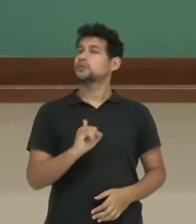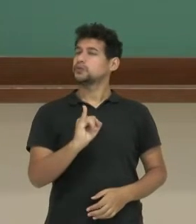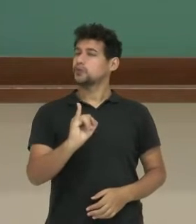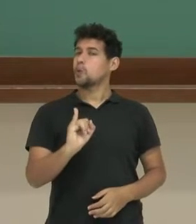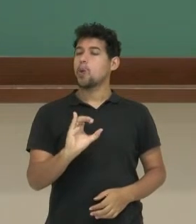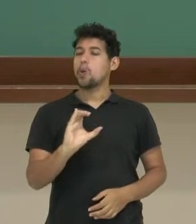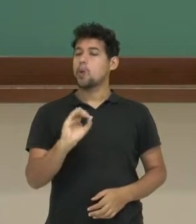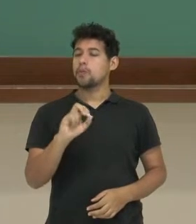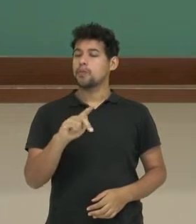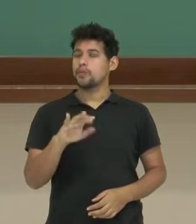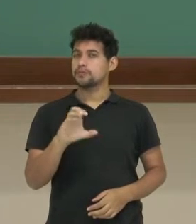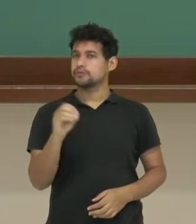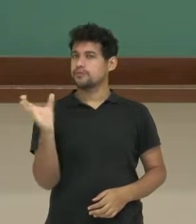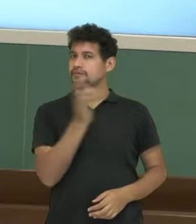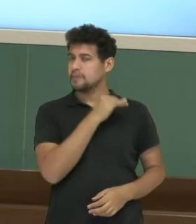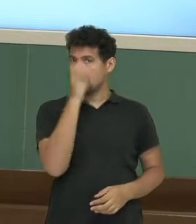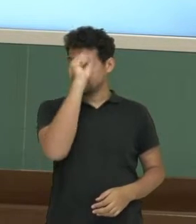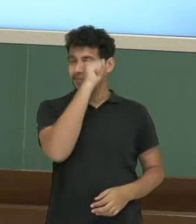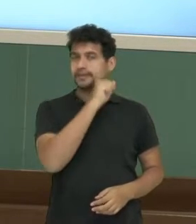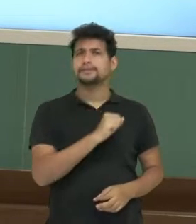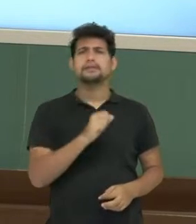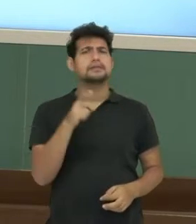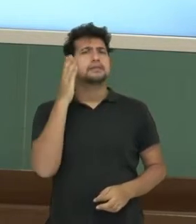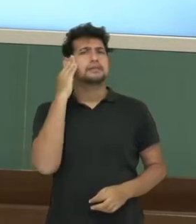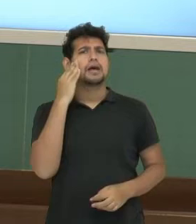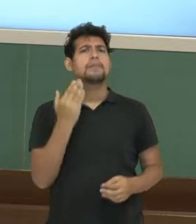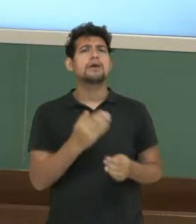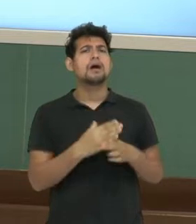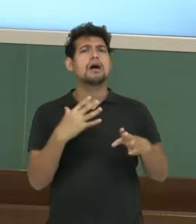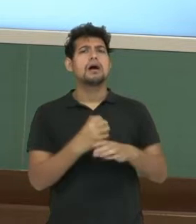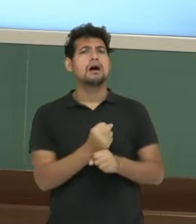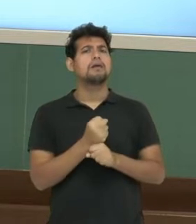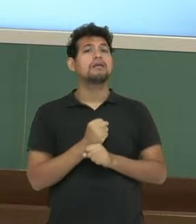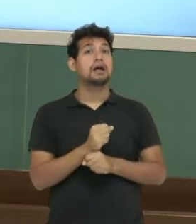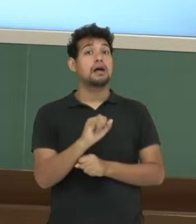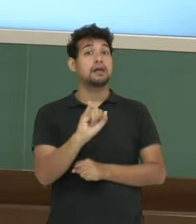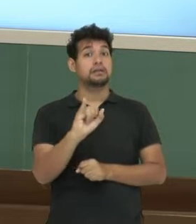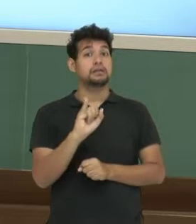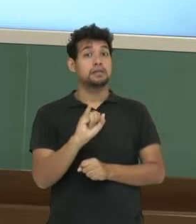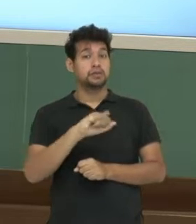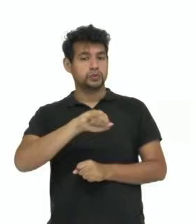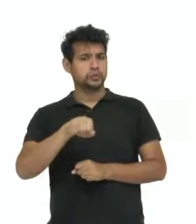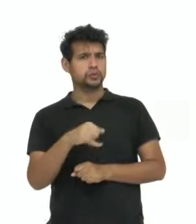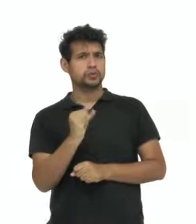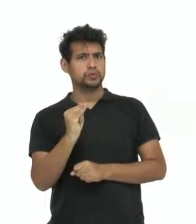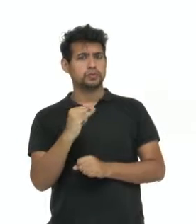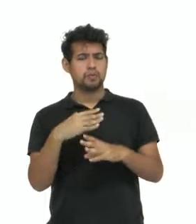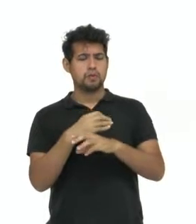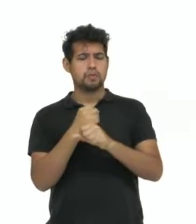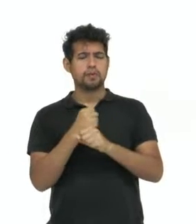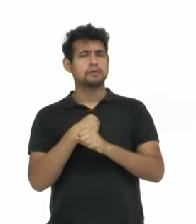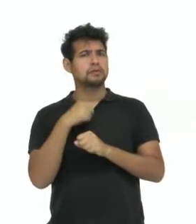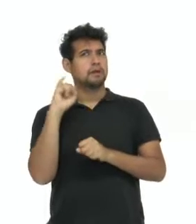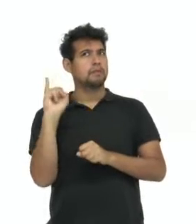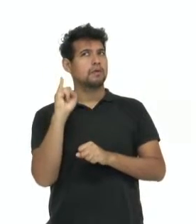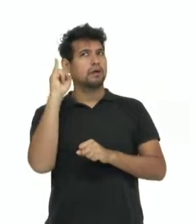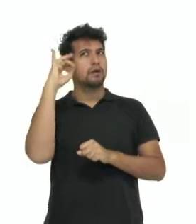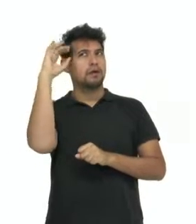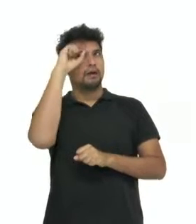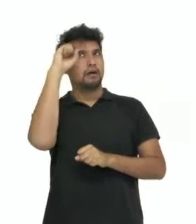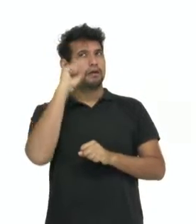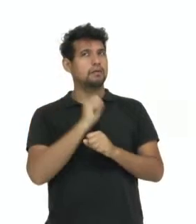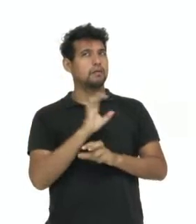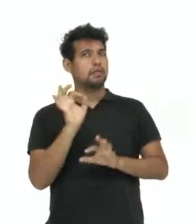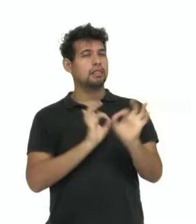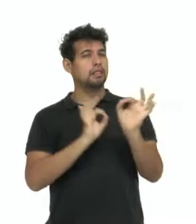lá? Saber como calcular a taxa de juros compostos é fundamental para compreender as relações comerciais,